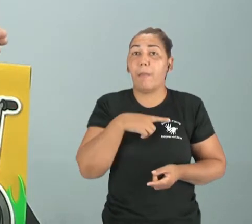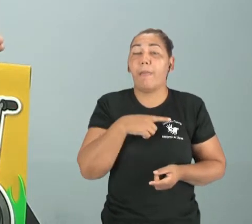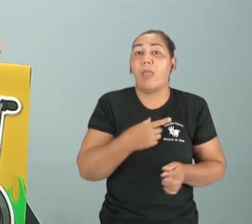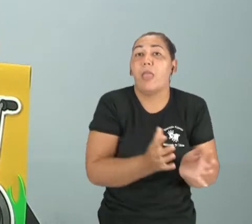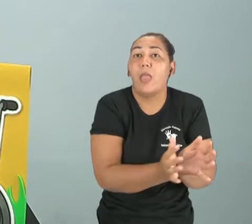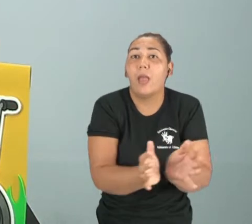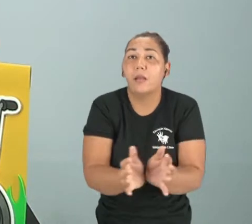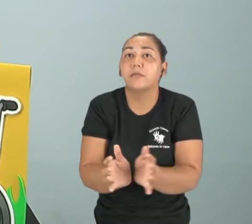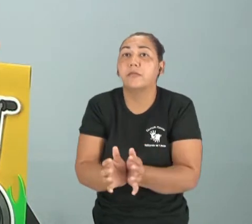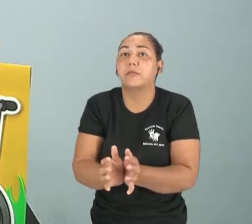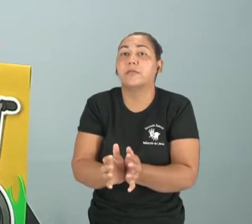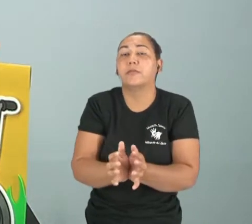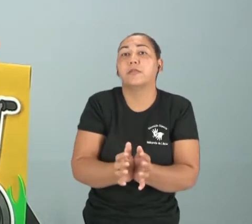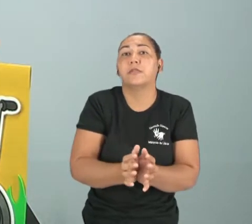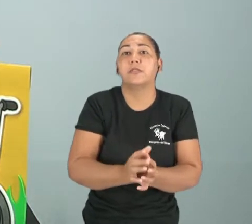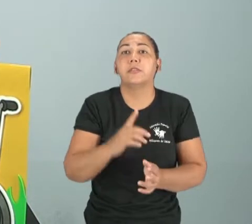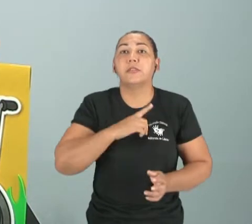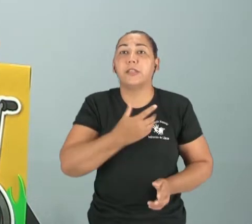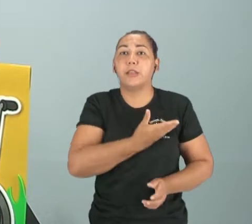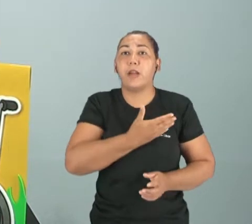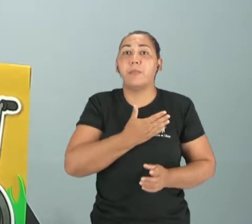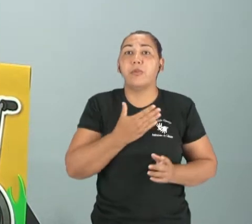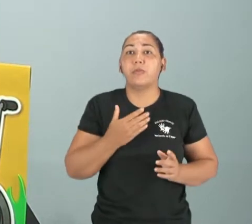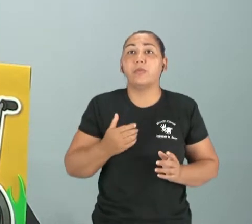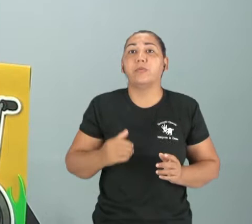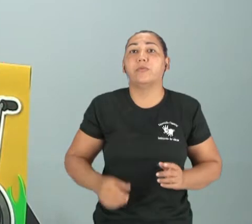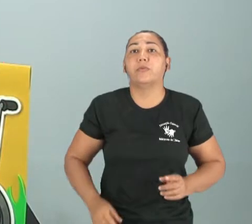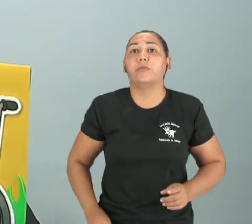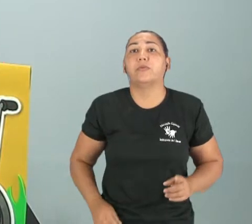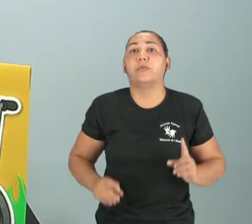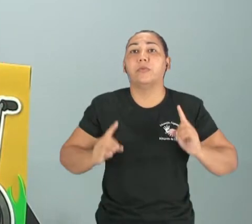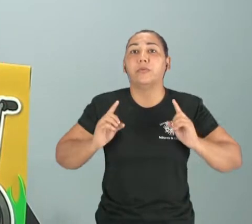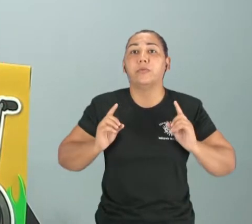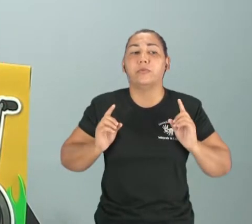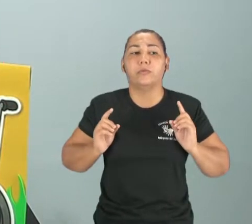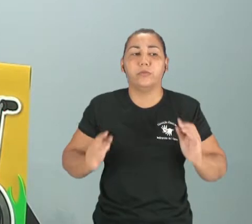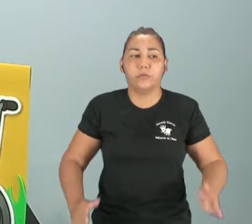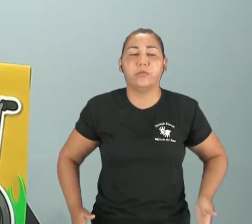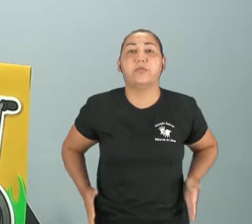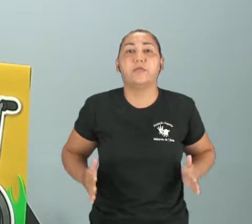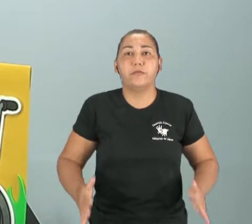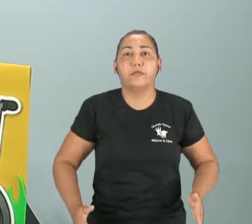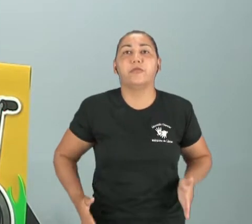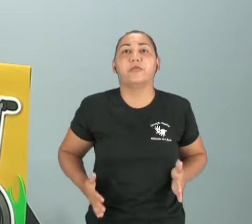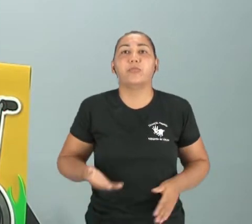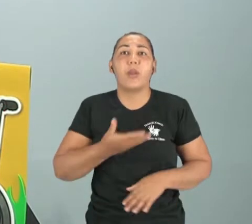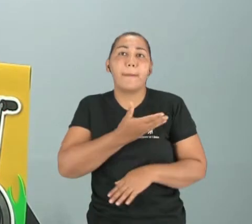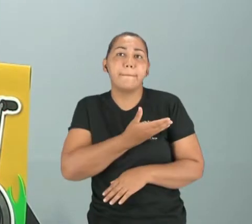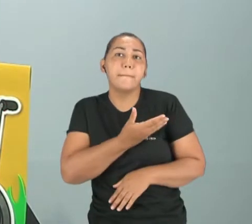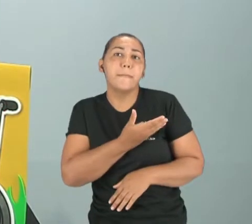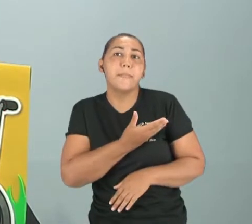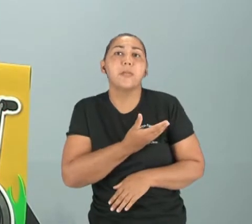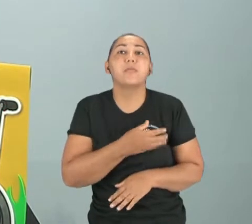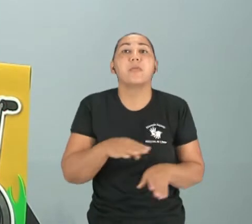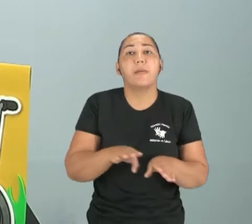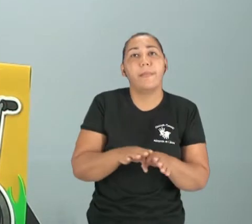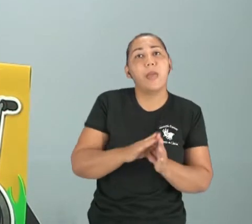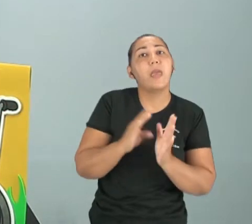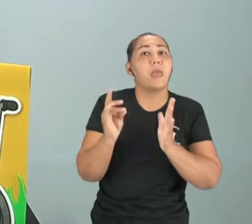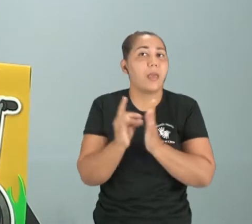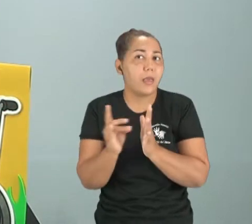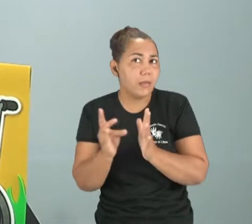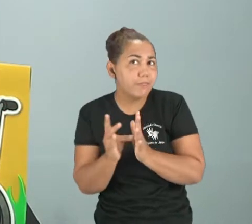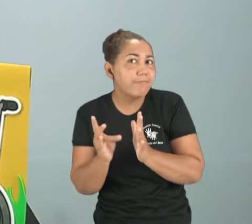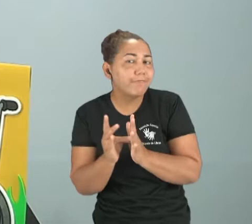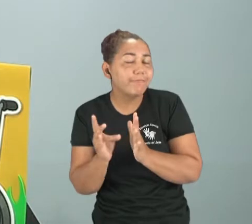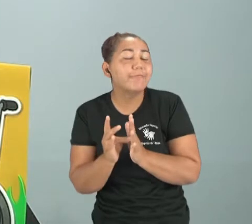dele cadeirante, que também participa de tudo, tem a coleguinha dele que representa os indígenas, tem a